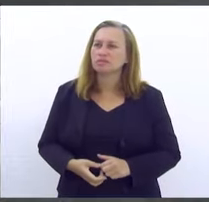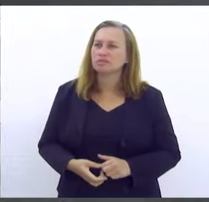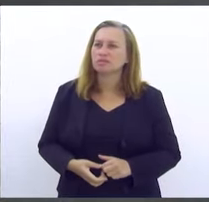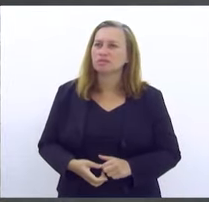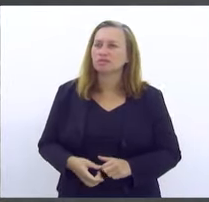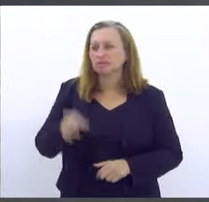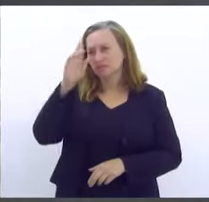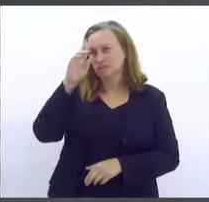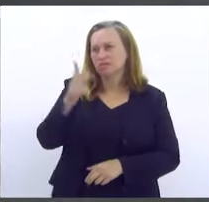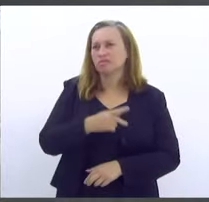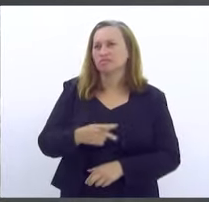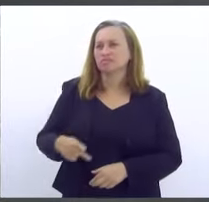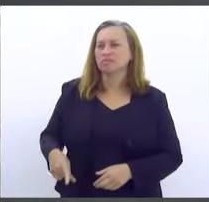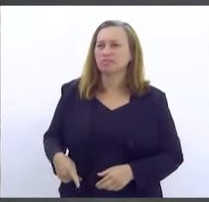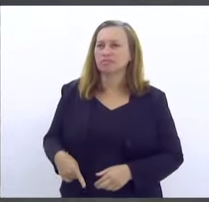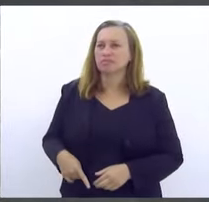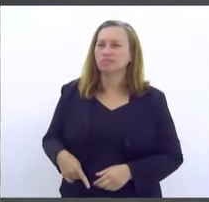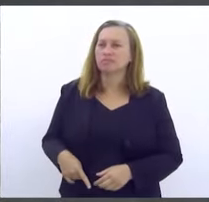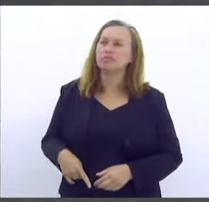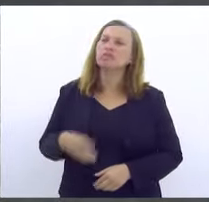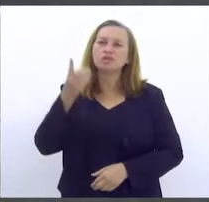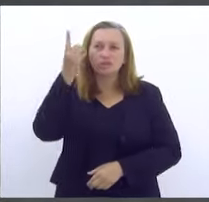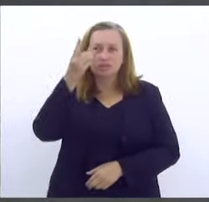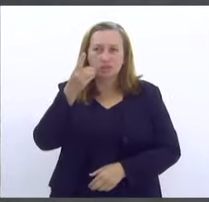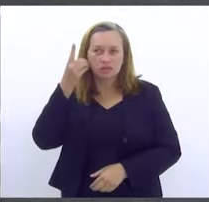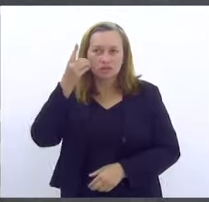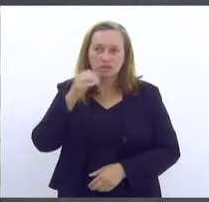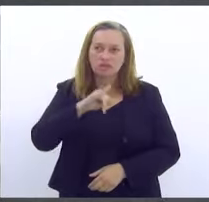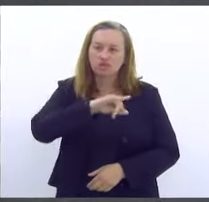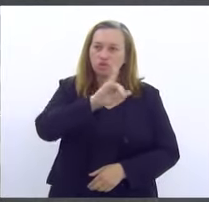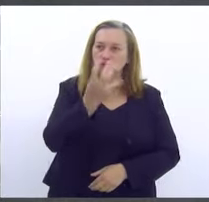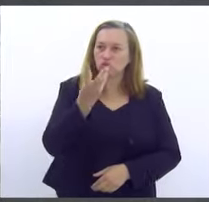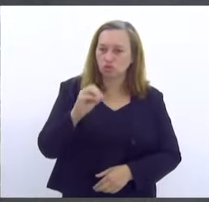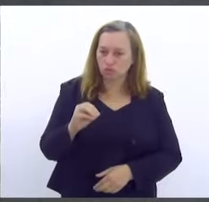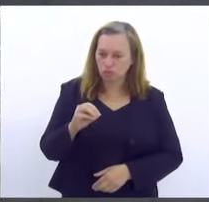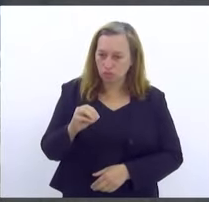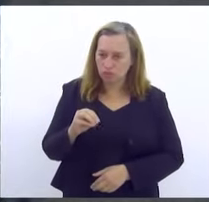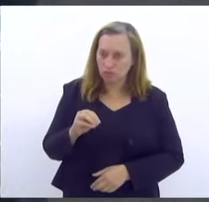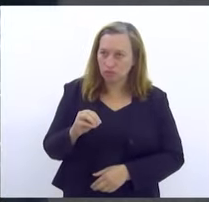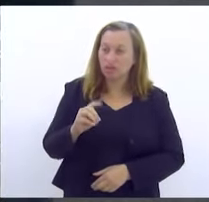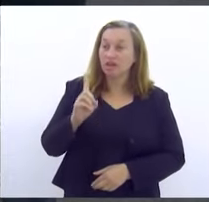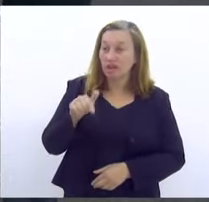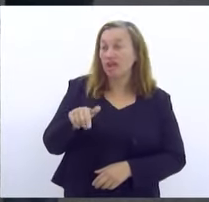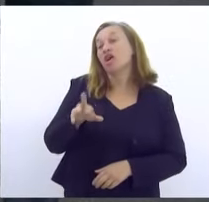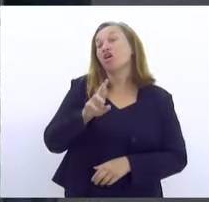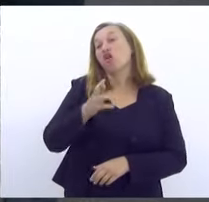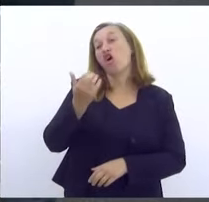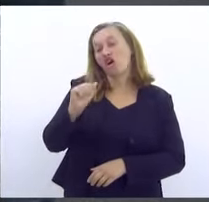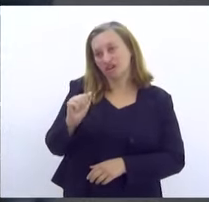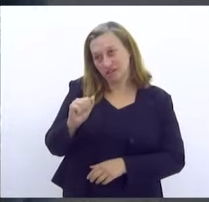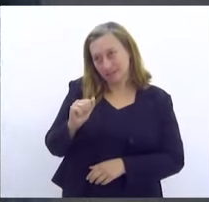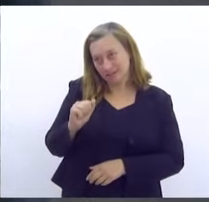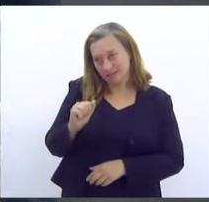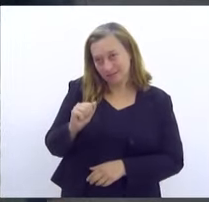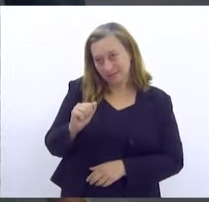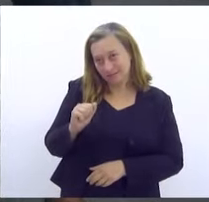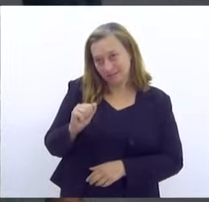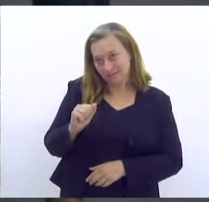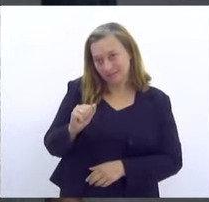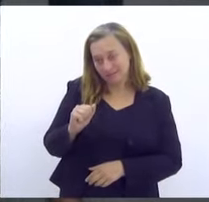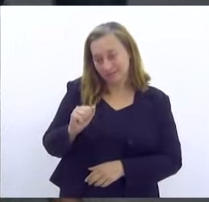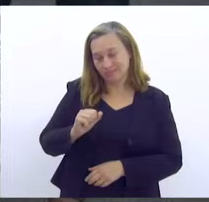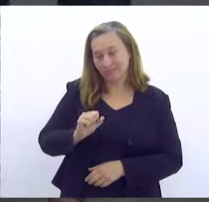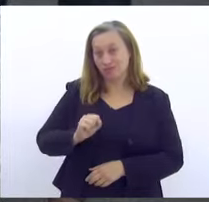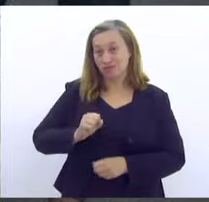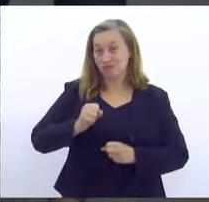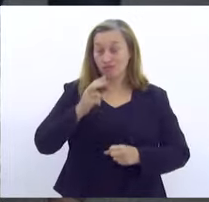Senhora presidente, o deputado Júlio, além de Júlio, é Rocha. Matéria